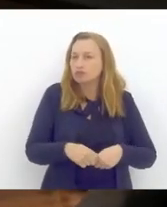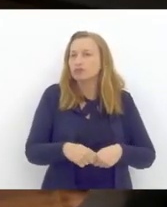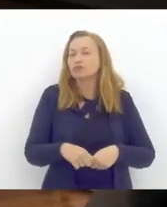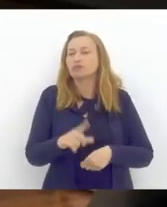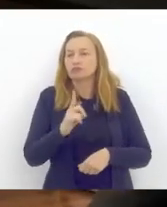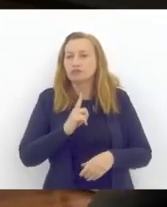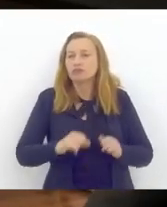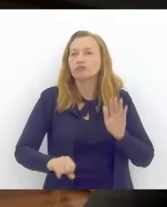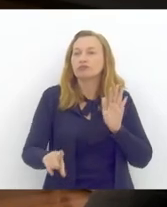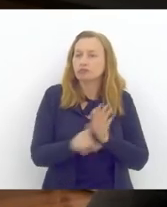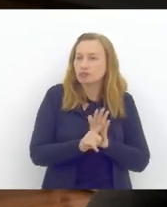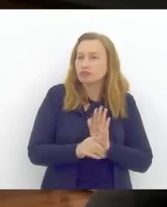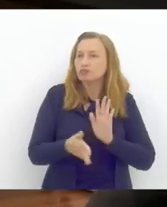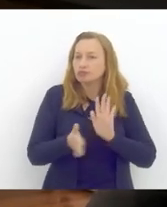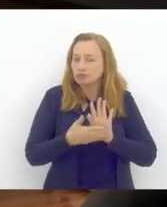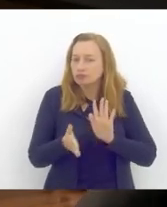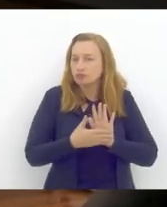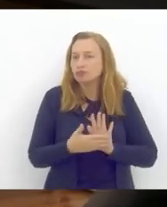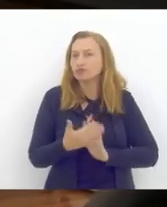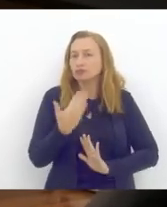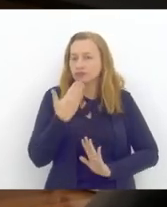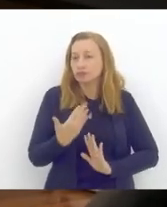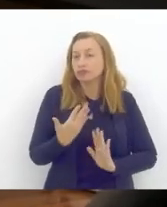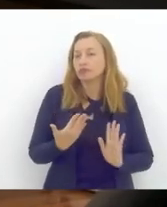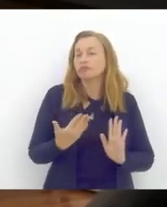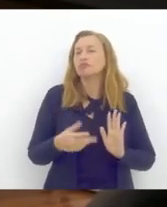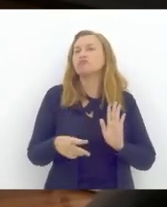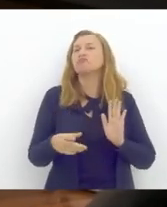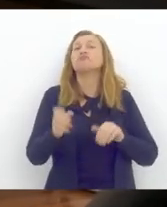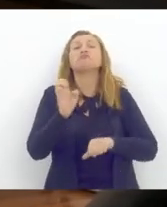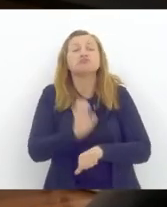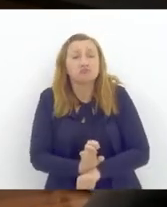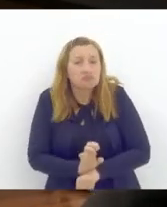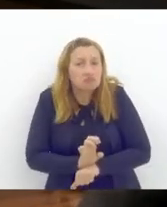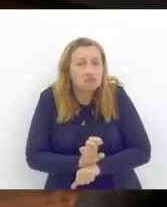que a lei propunha. E o Estado?